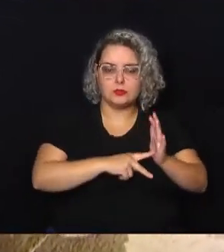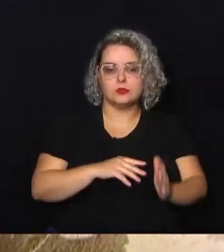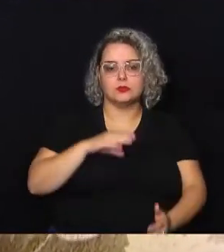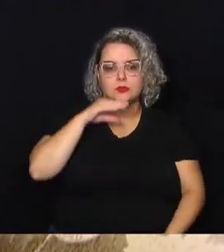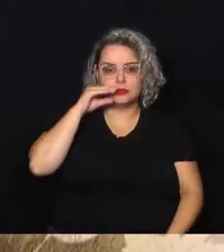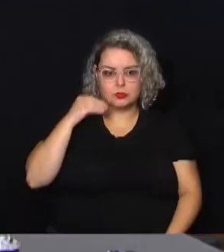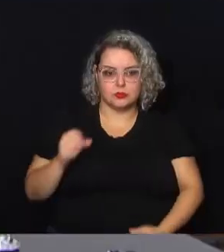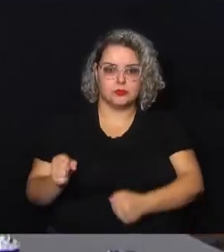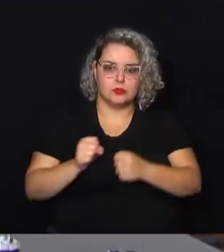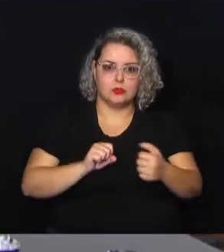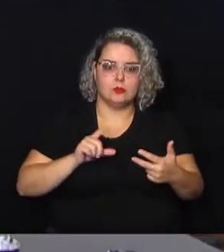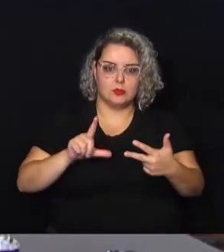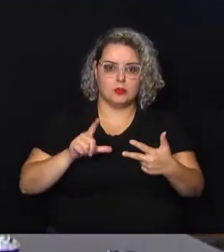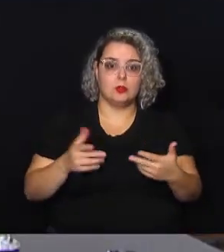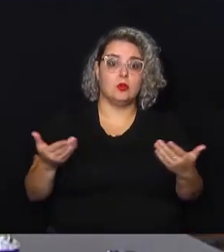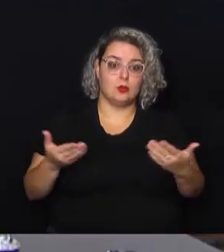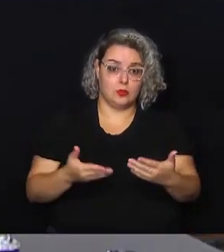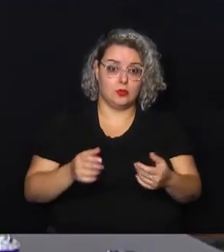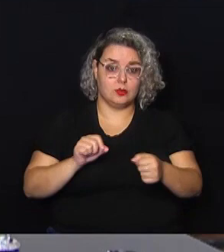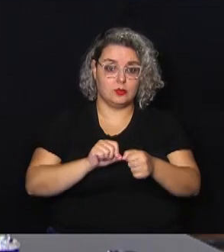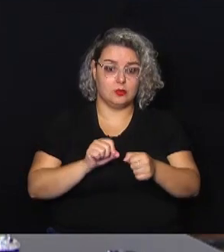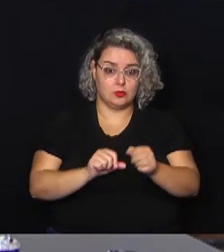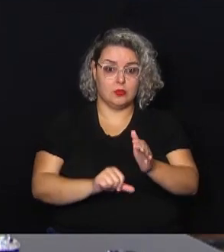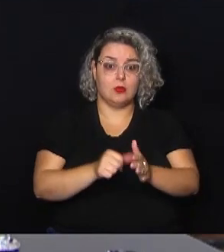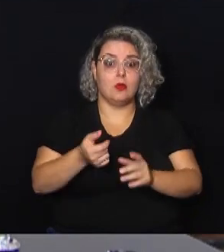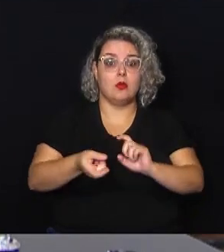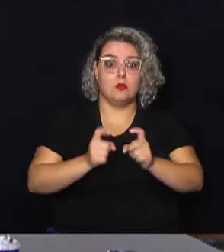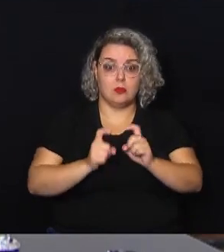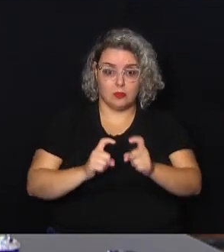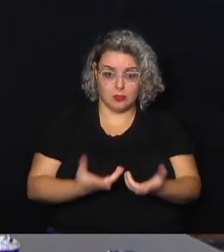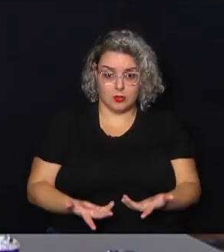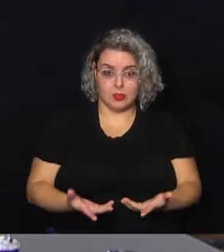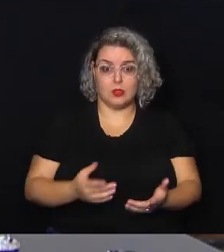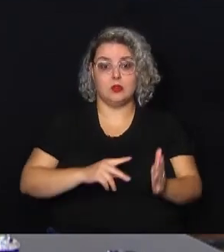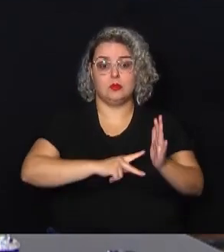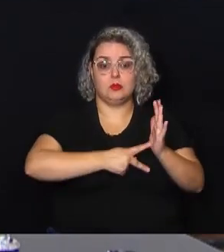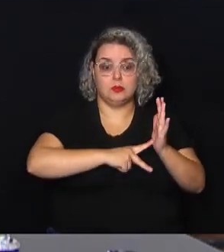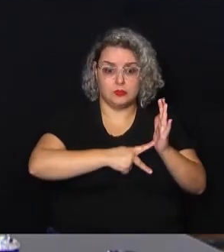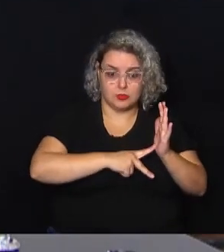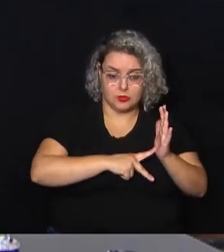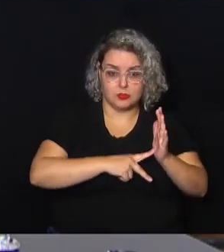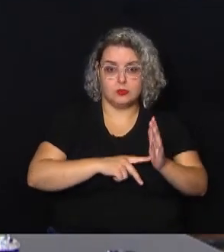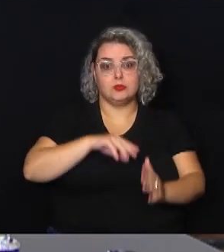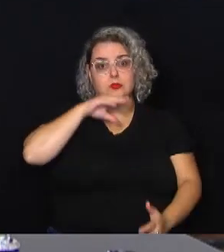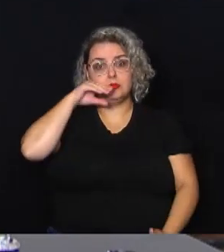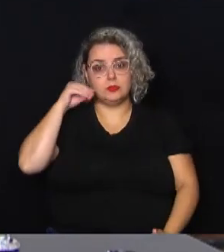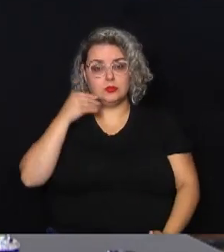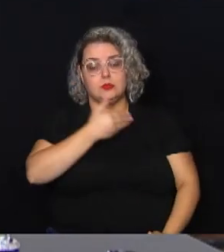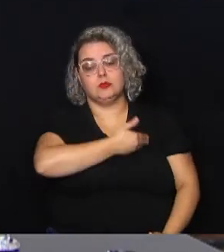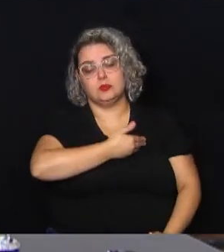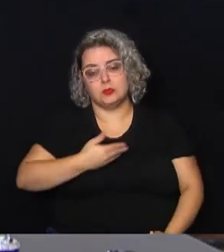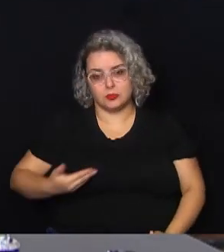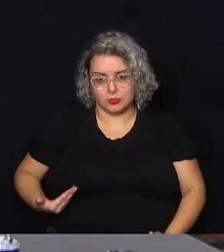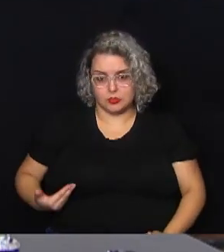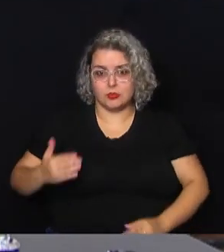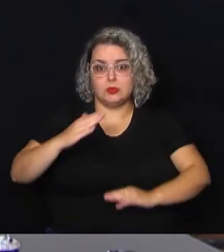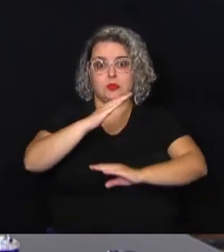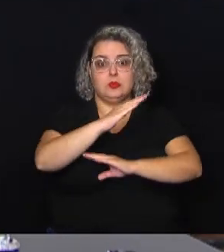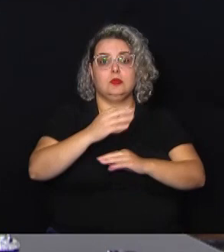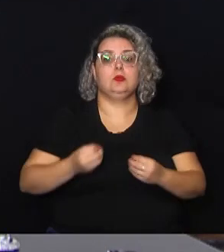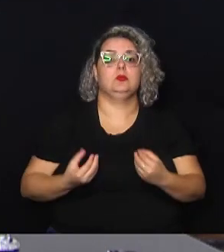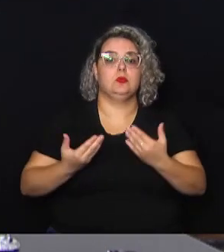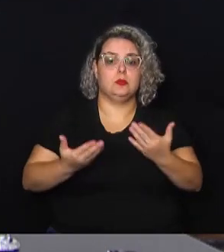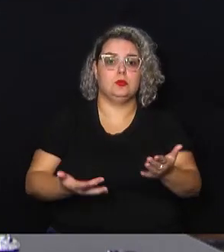do Poder Legislativo hoje nós fizemos uma primeira reunião com o sindicato dos servidores da câmara que apresentaram